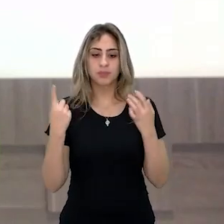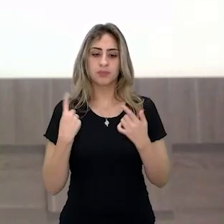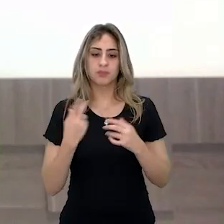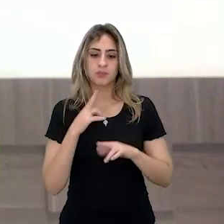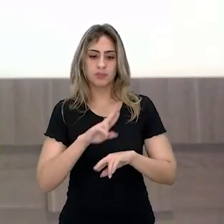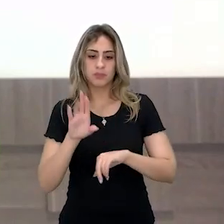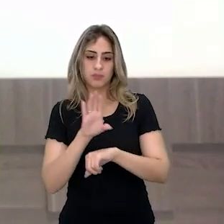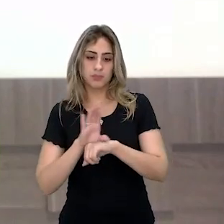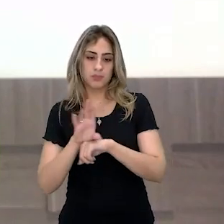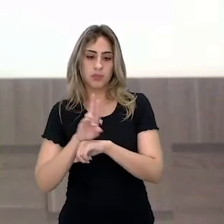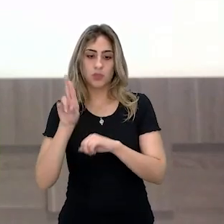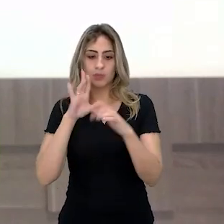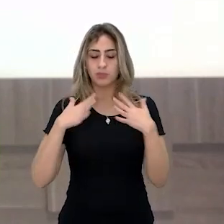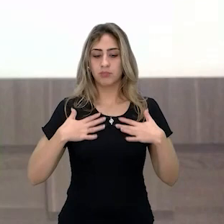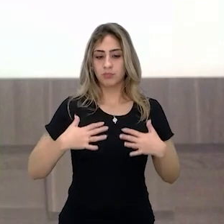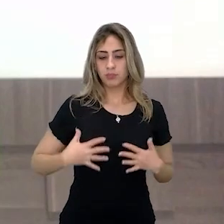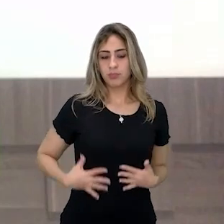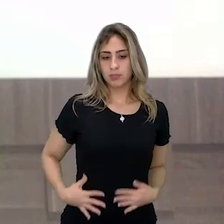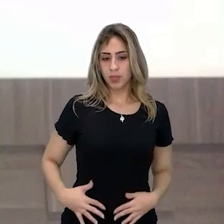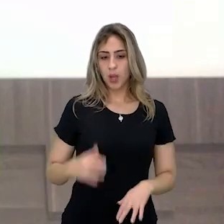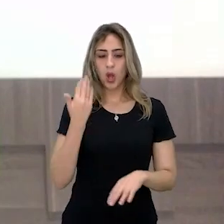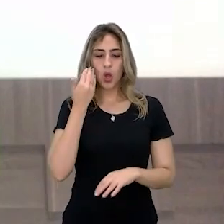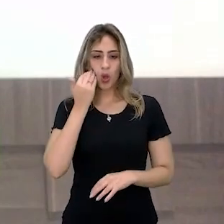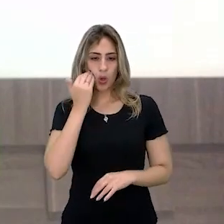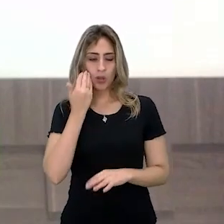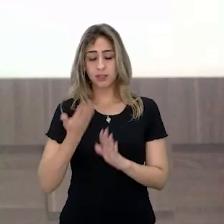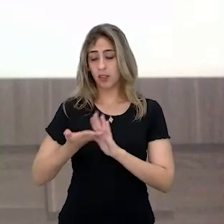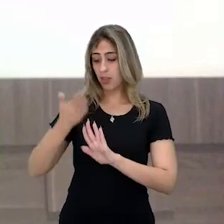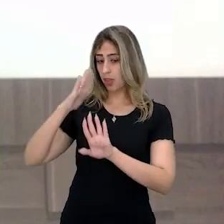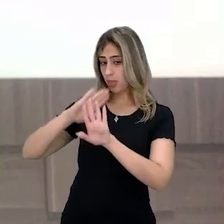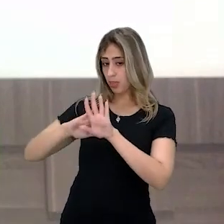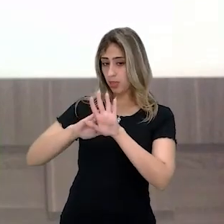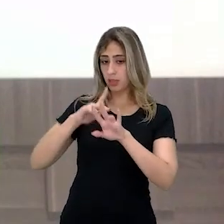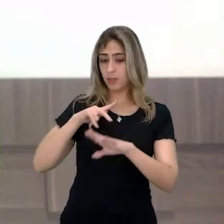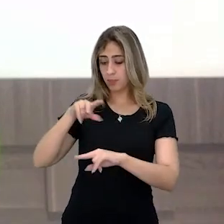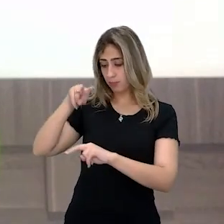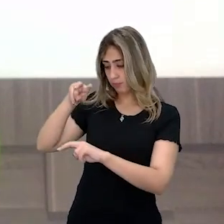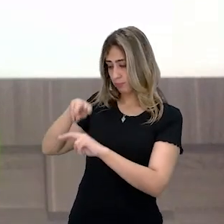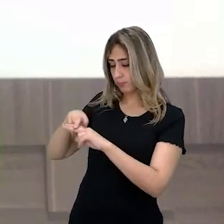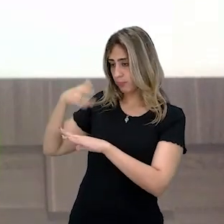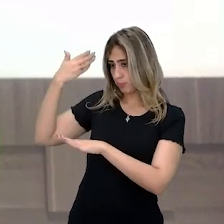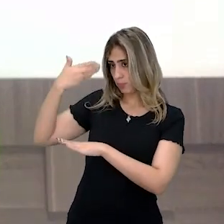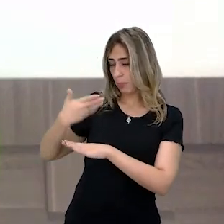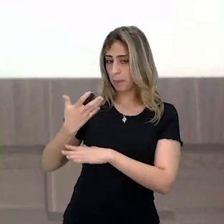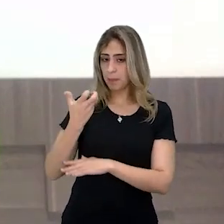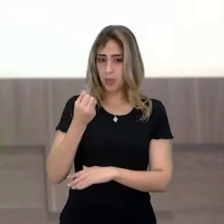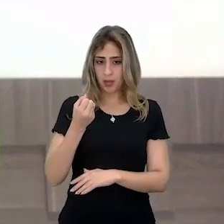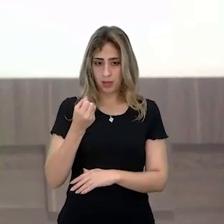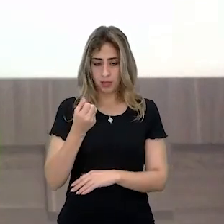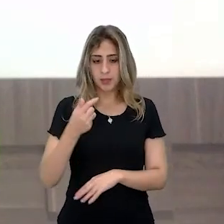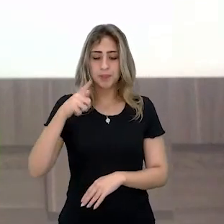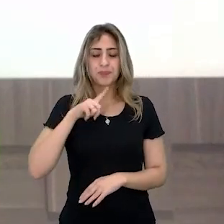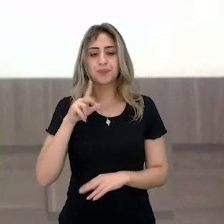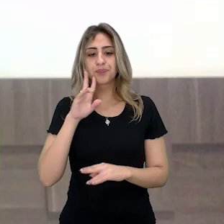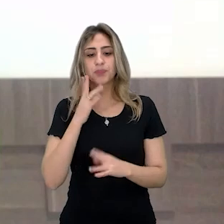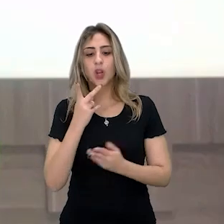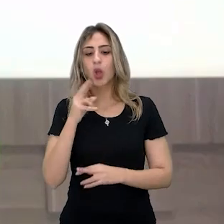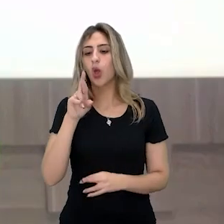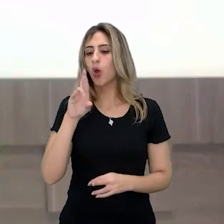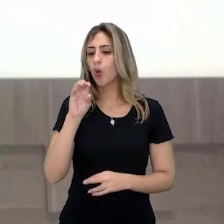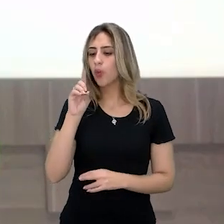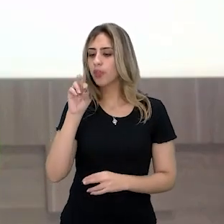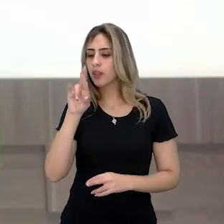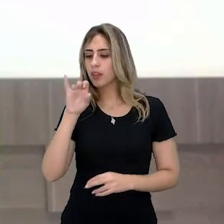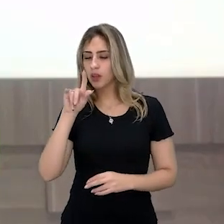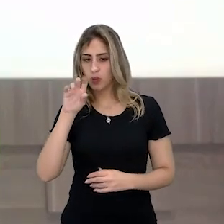estou vestindo uma camiseta salmão e atrás de mim tem uma parede branca. E agora eu passo a palavra para o Rodrigo para ele também fazer